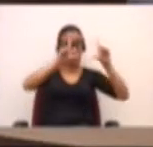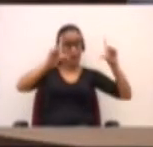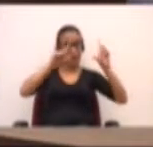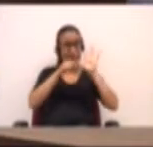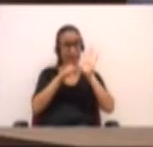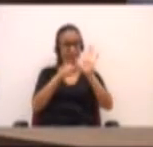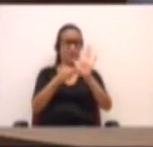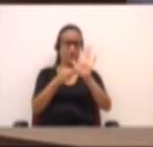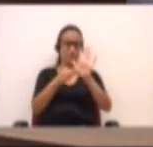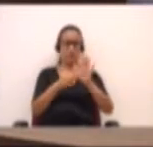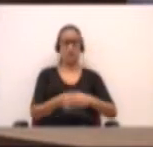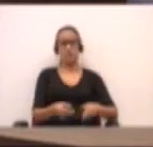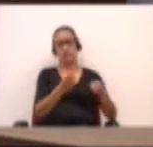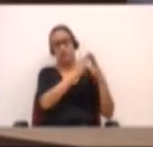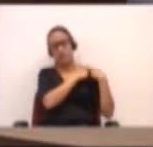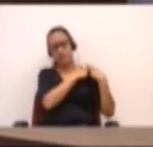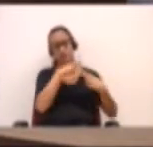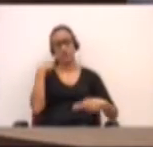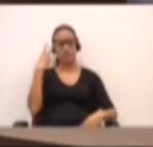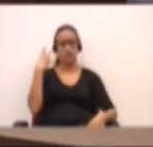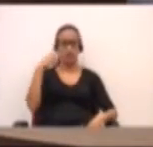Freitas.